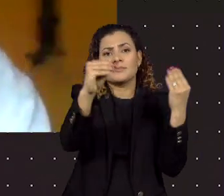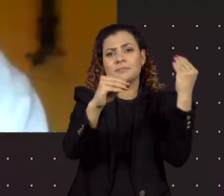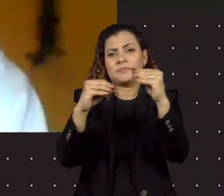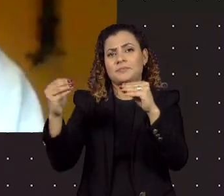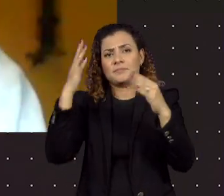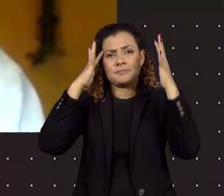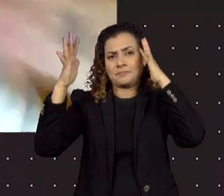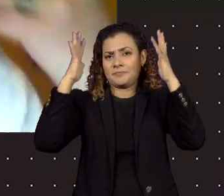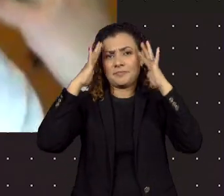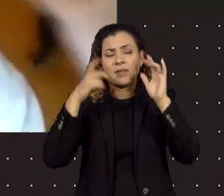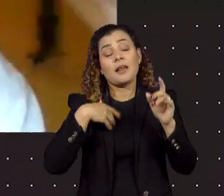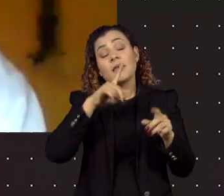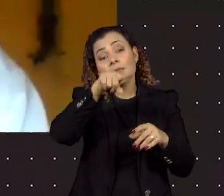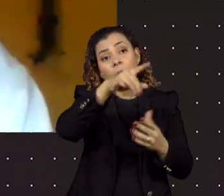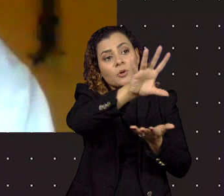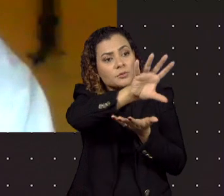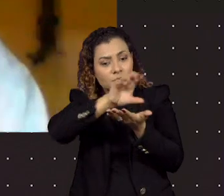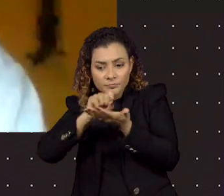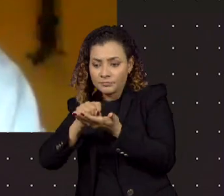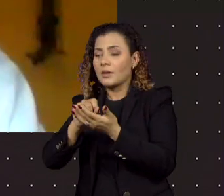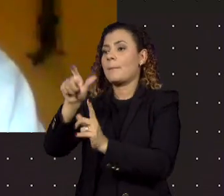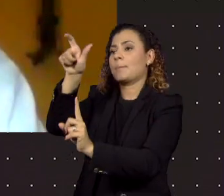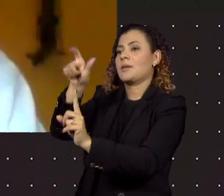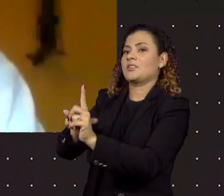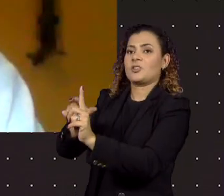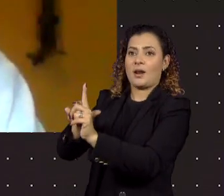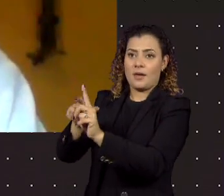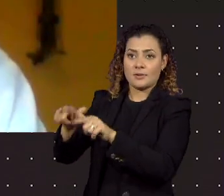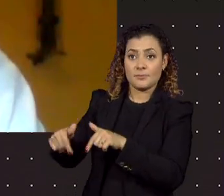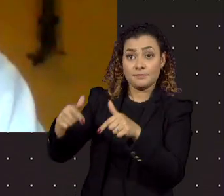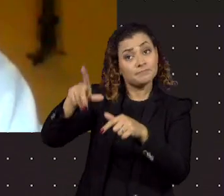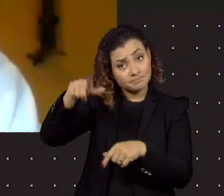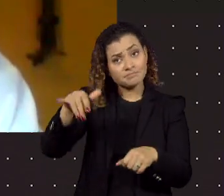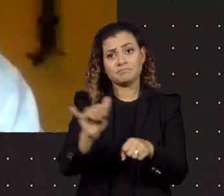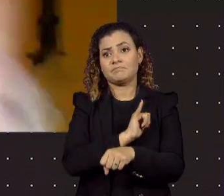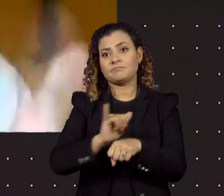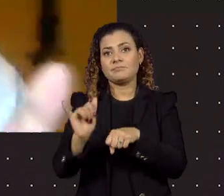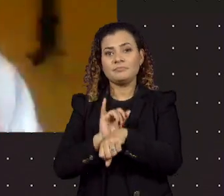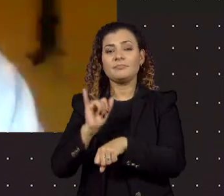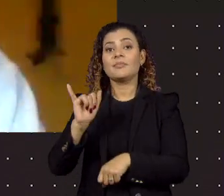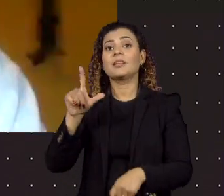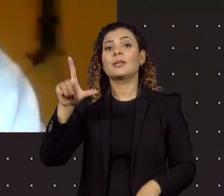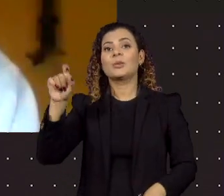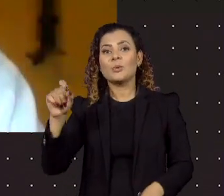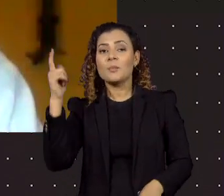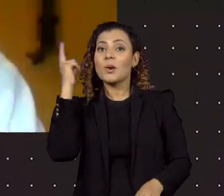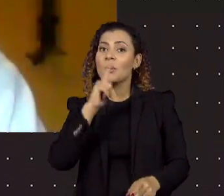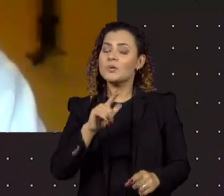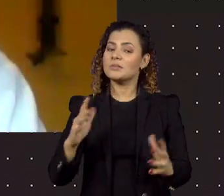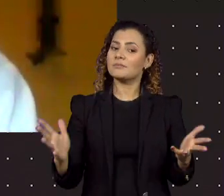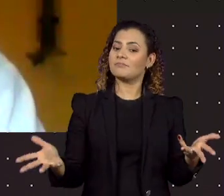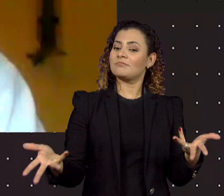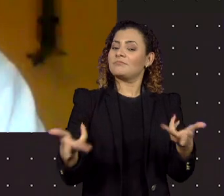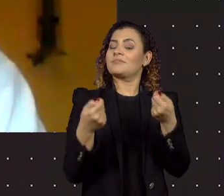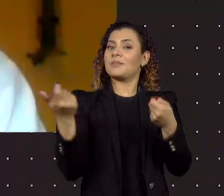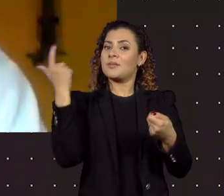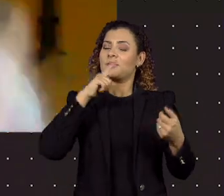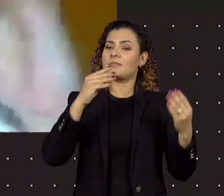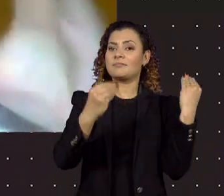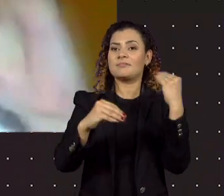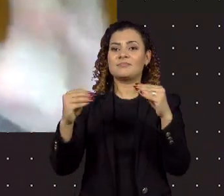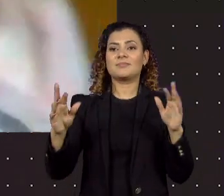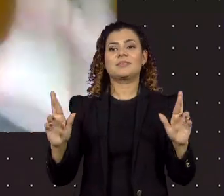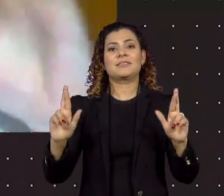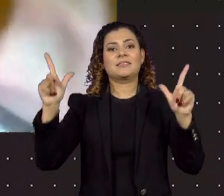para personagens, então eram estratégias do Ilo para encontrar essa sofisticação